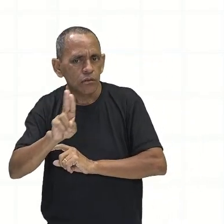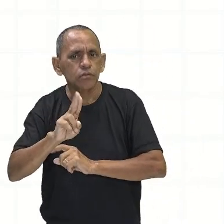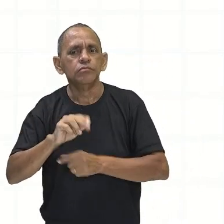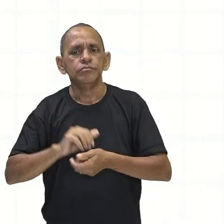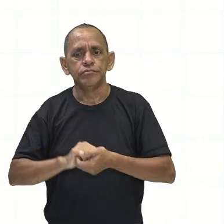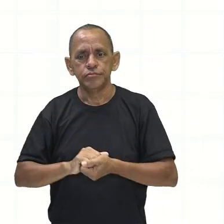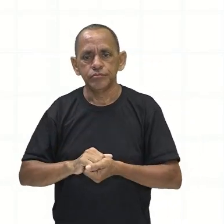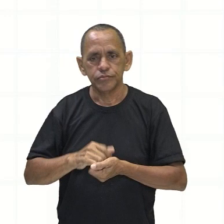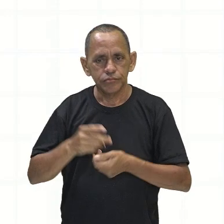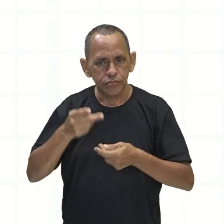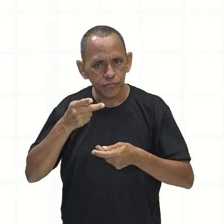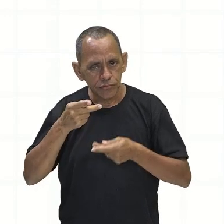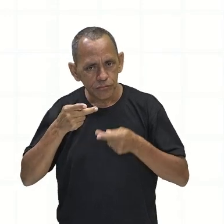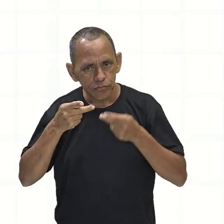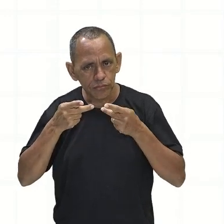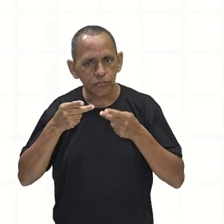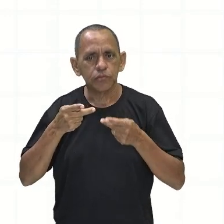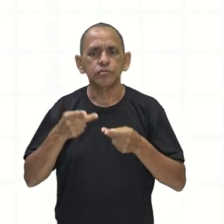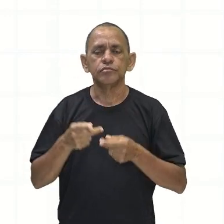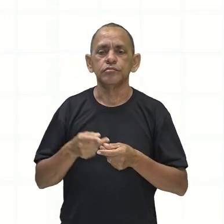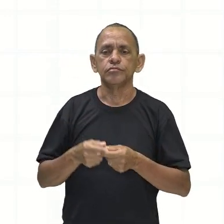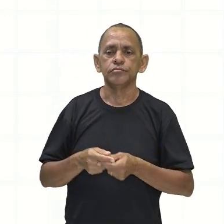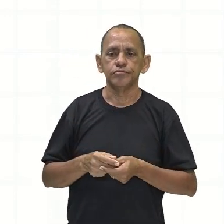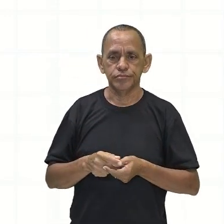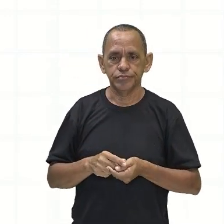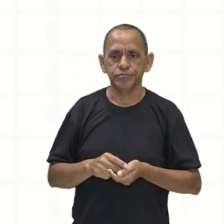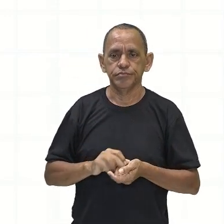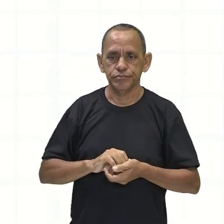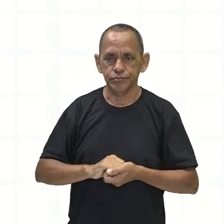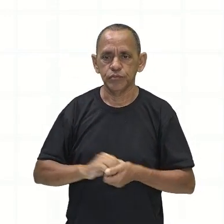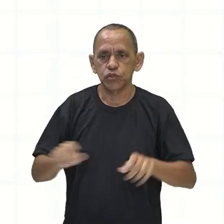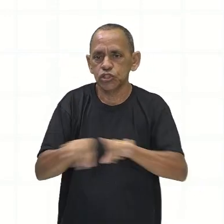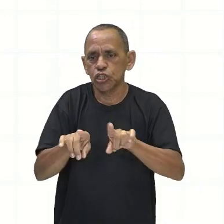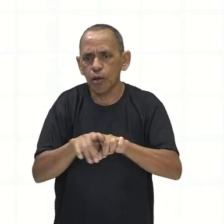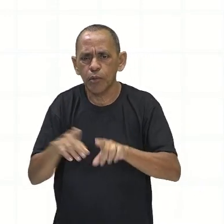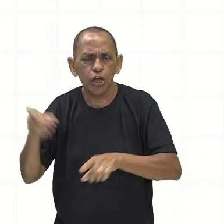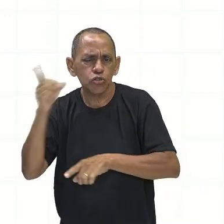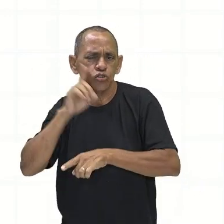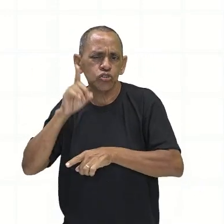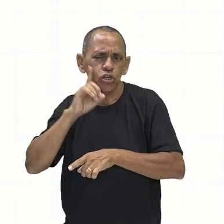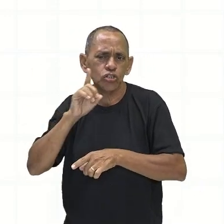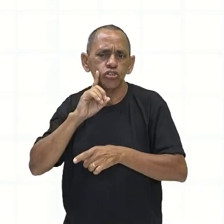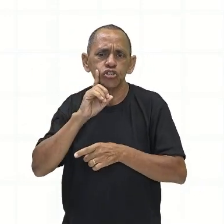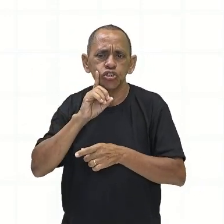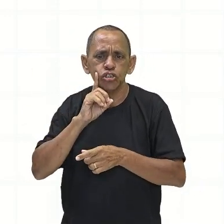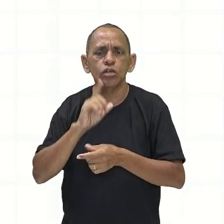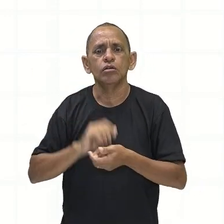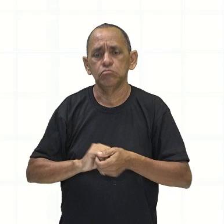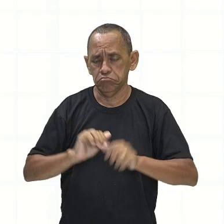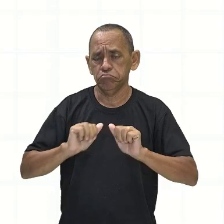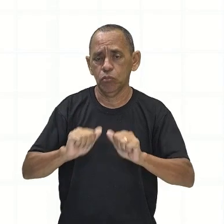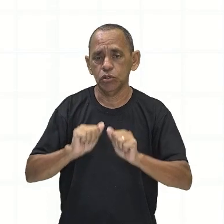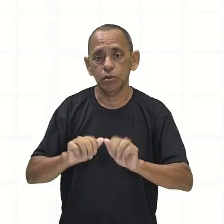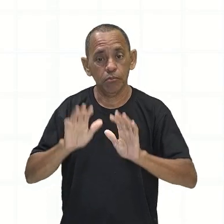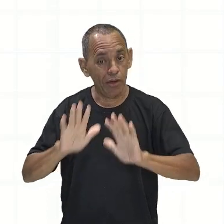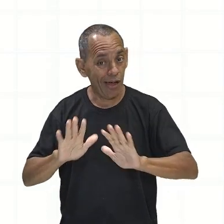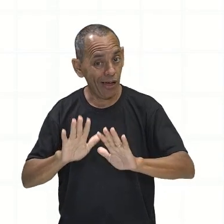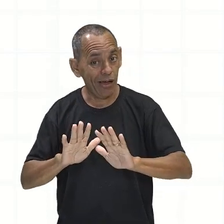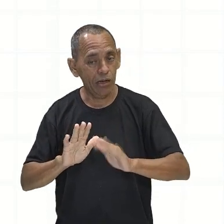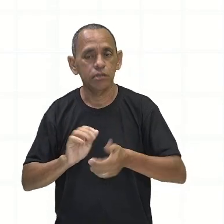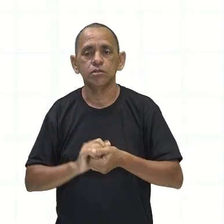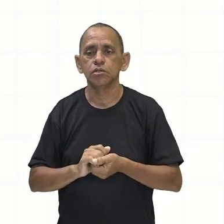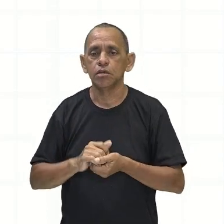coloquial, na linguagem do dia a dia, com os amigos, tudo bem, ok? Já na linguagem culta, na